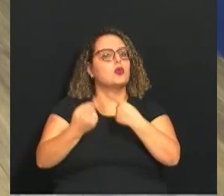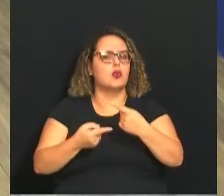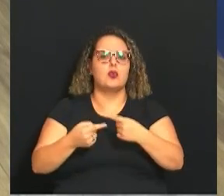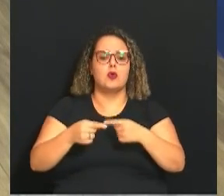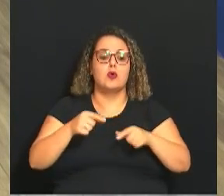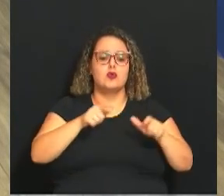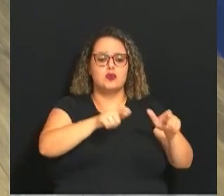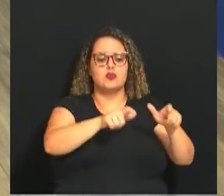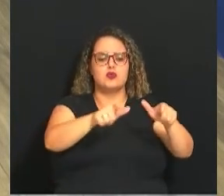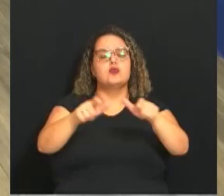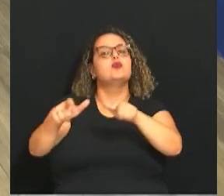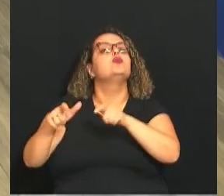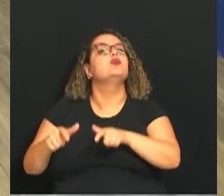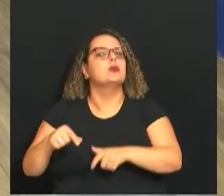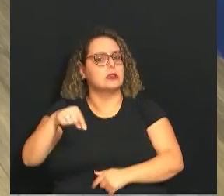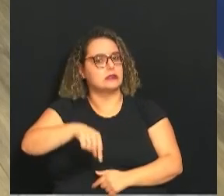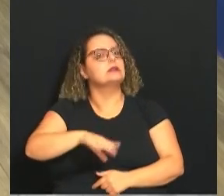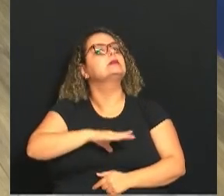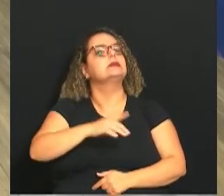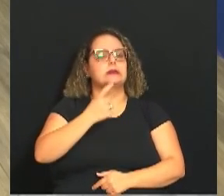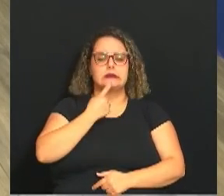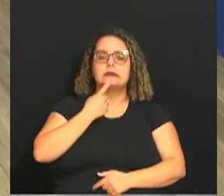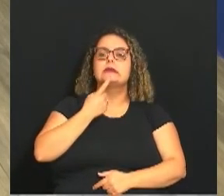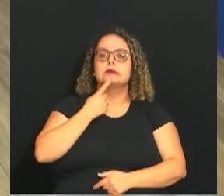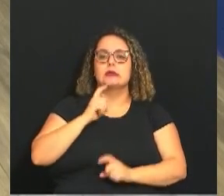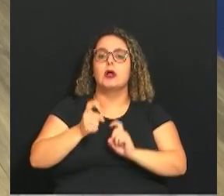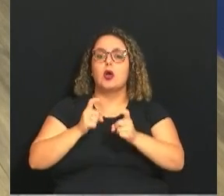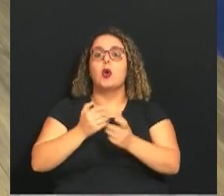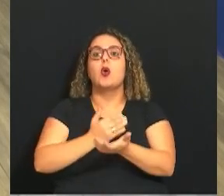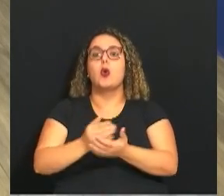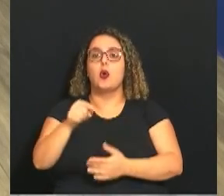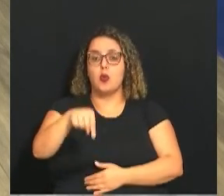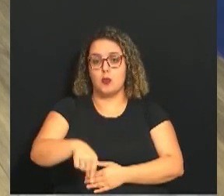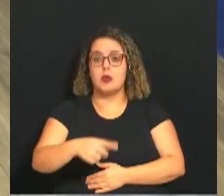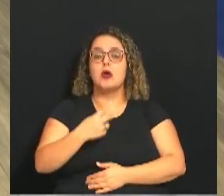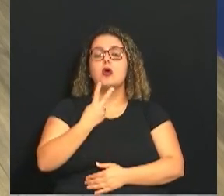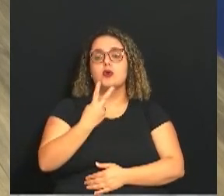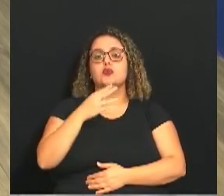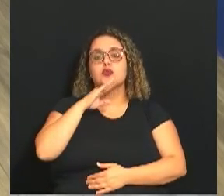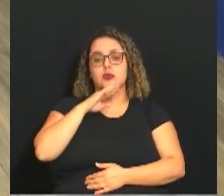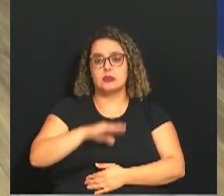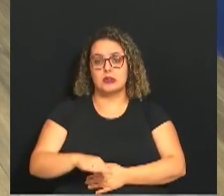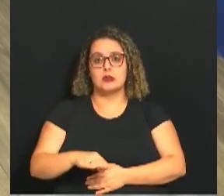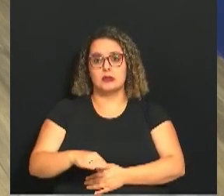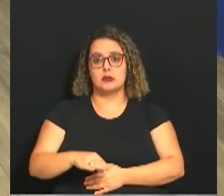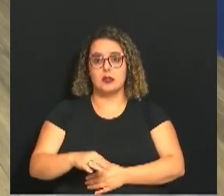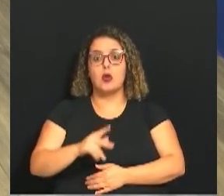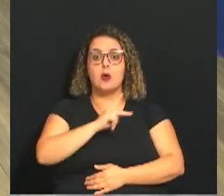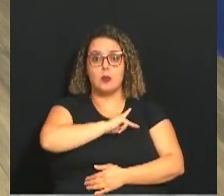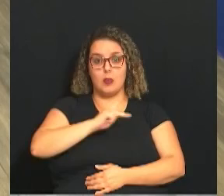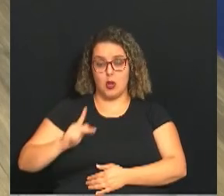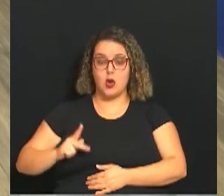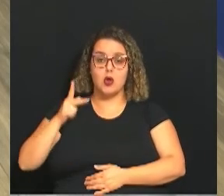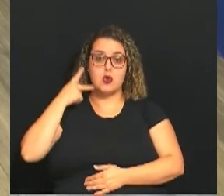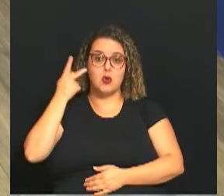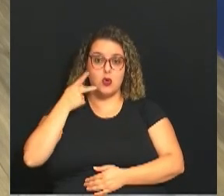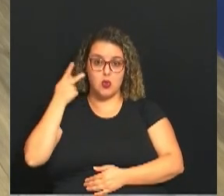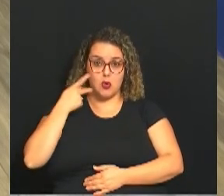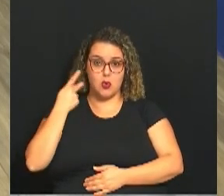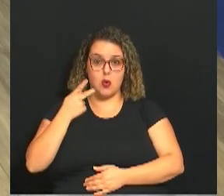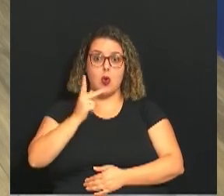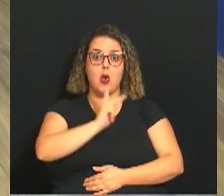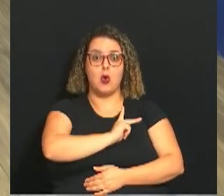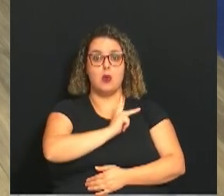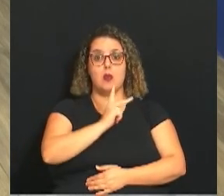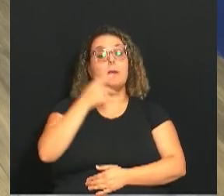críticos aqui da cidade de Campinas. Esta reunião começa agora às 2 da tarde, sob a presidência do vereador Paulo